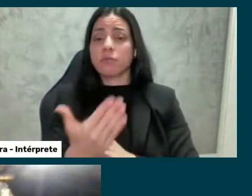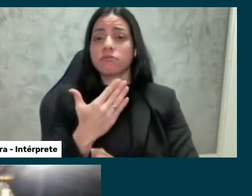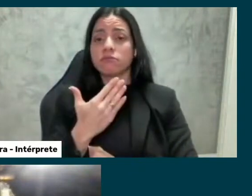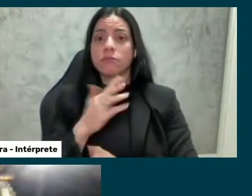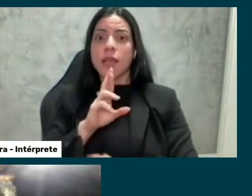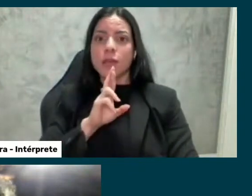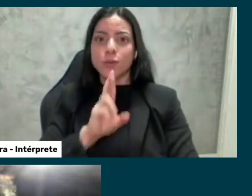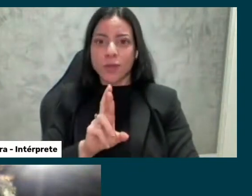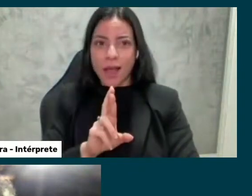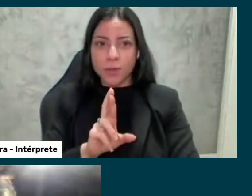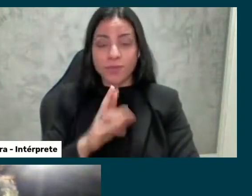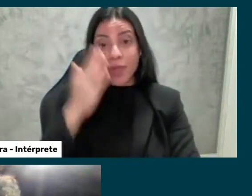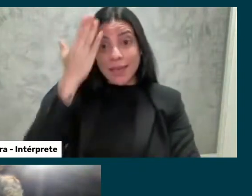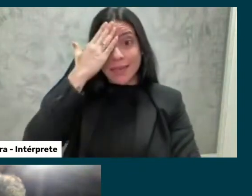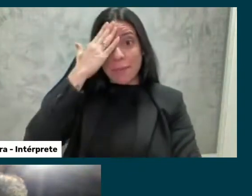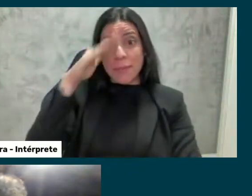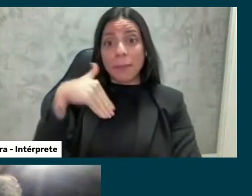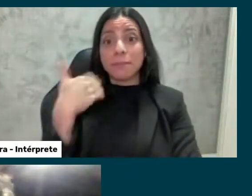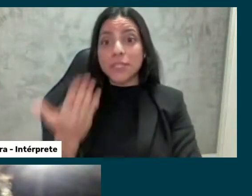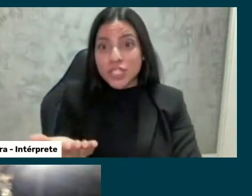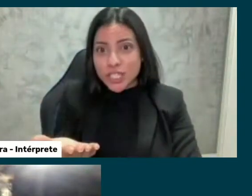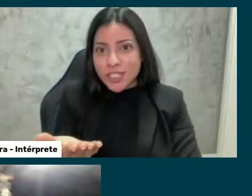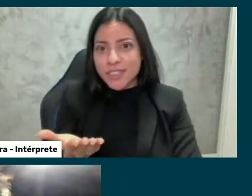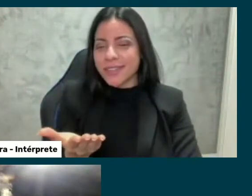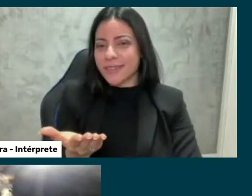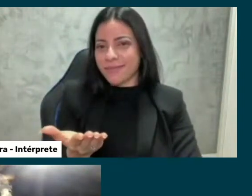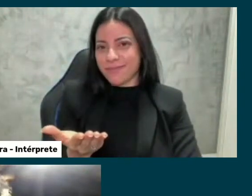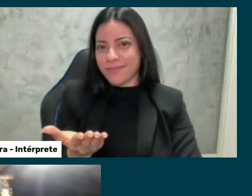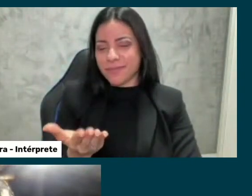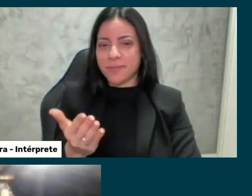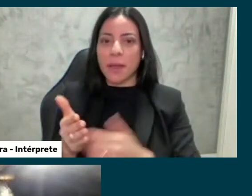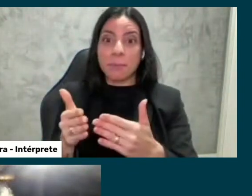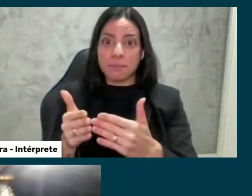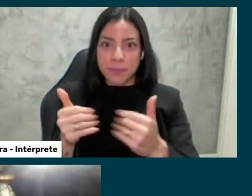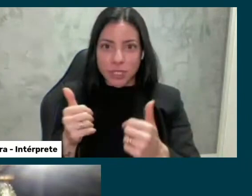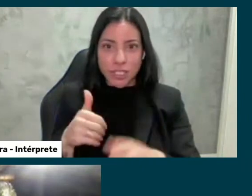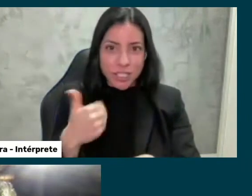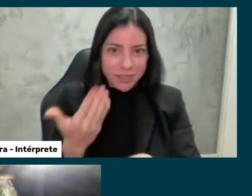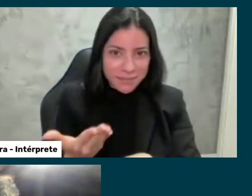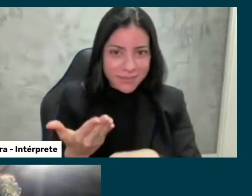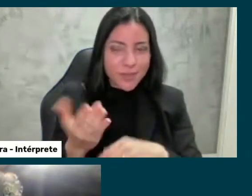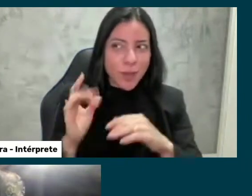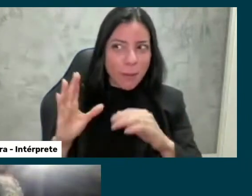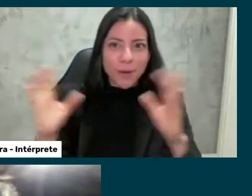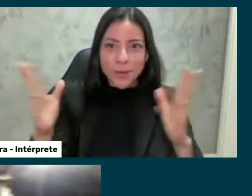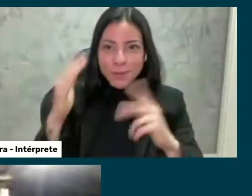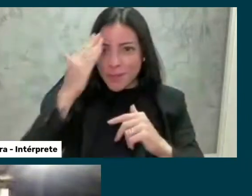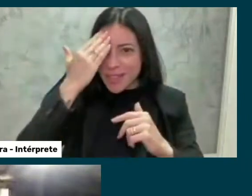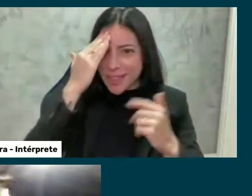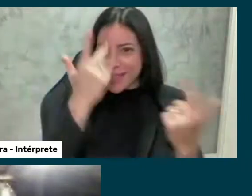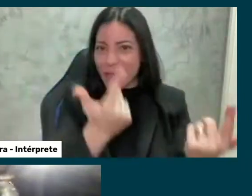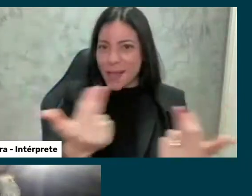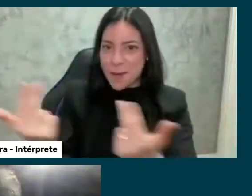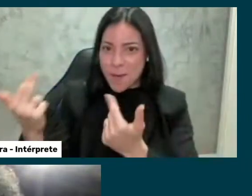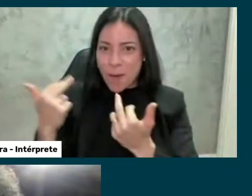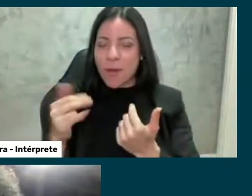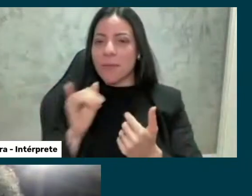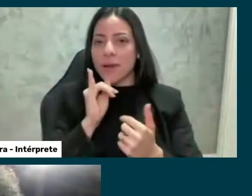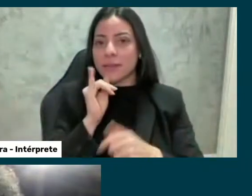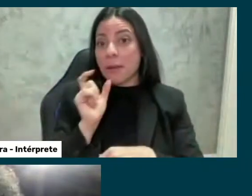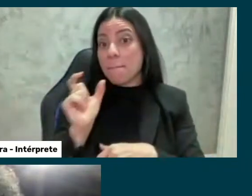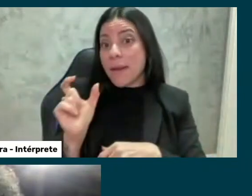pedir, aí só para falar, a gente está falando de colocar todo mundo na mesma página, apareceu uma palavrinha nova na nossa